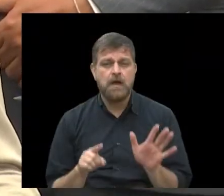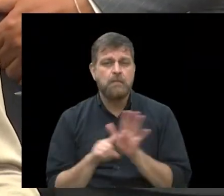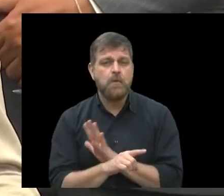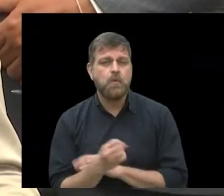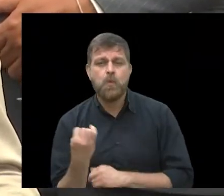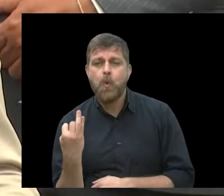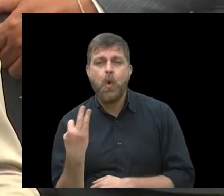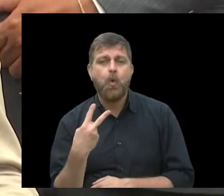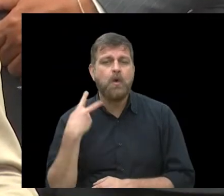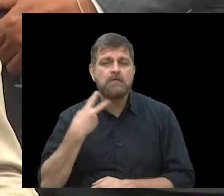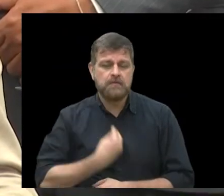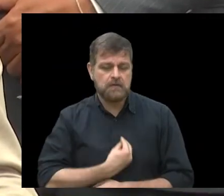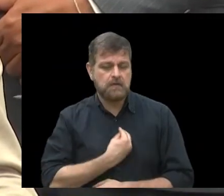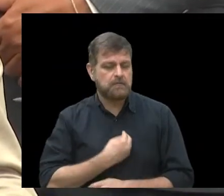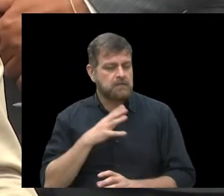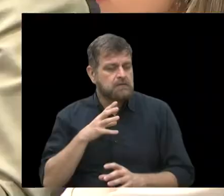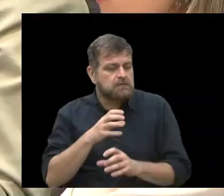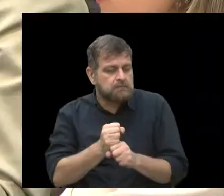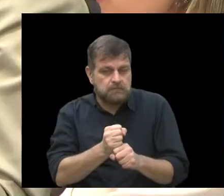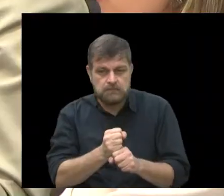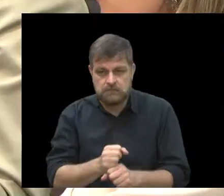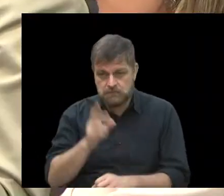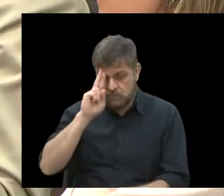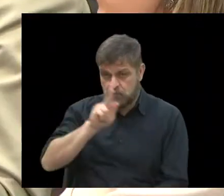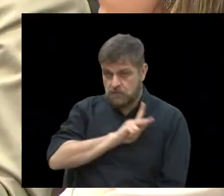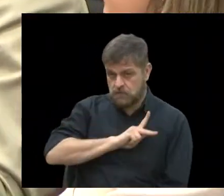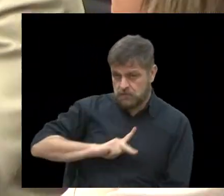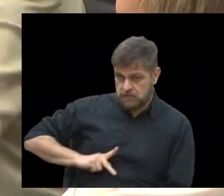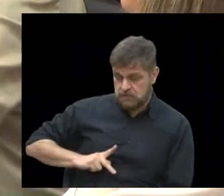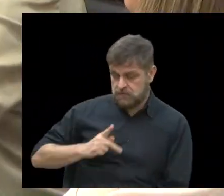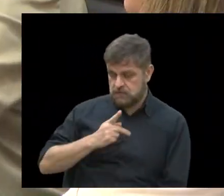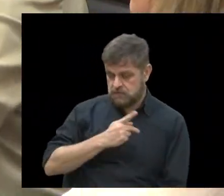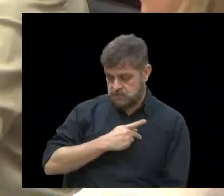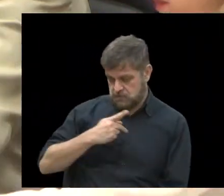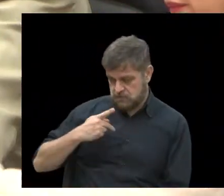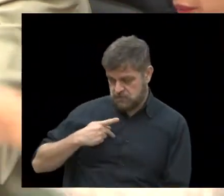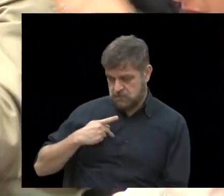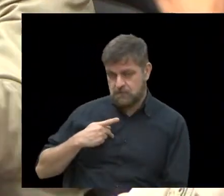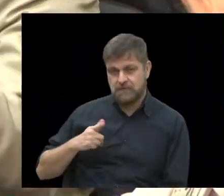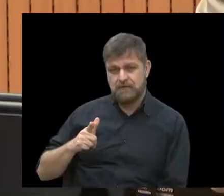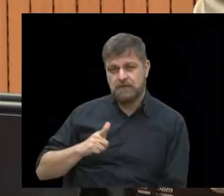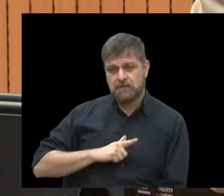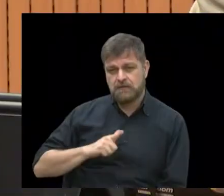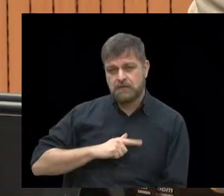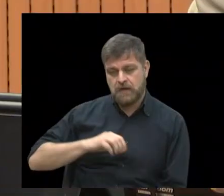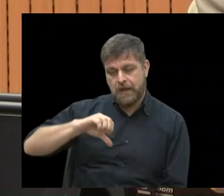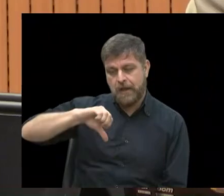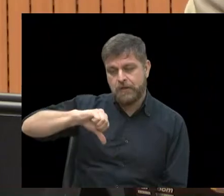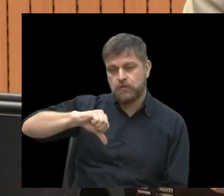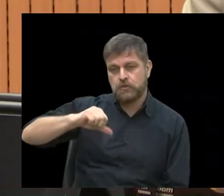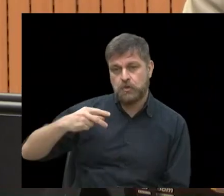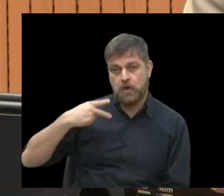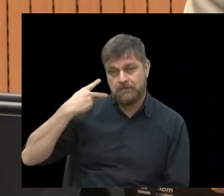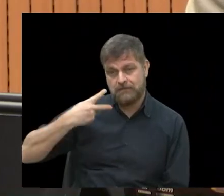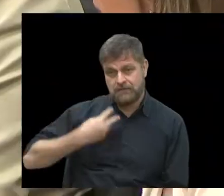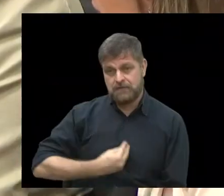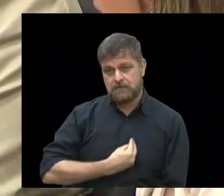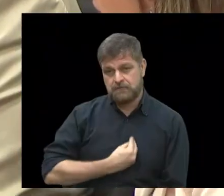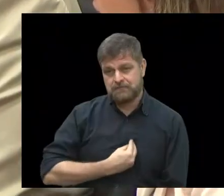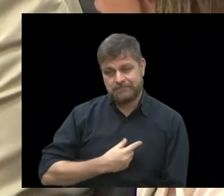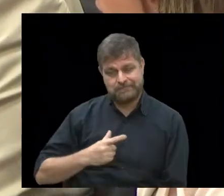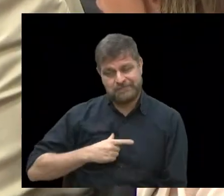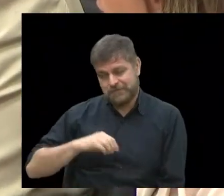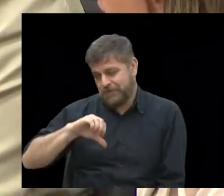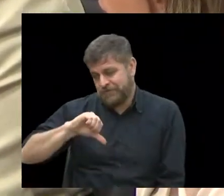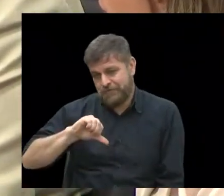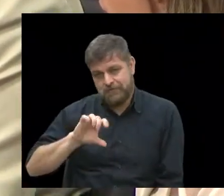estão presentes no plenário. Senhor presidente, pastor Elias Azevedo, nós temos 9 vereadores presentes. Com